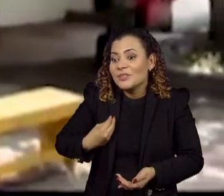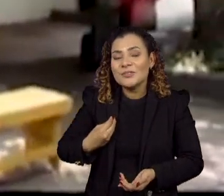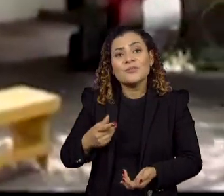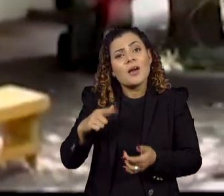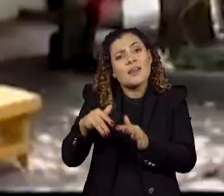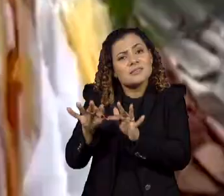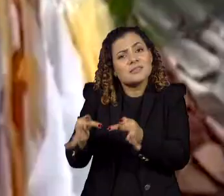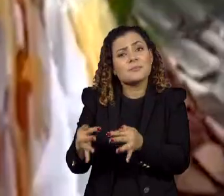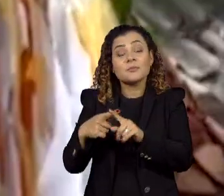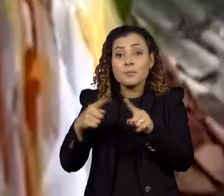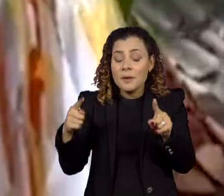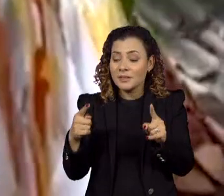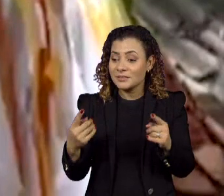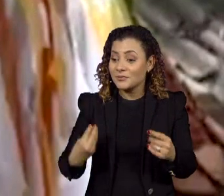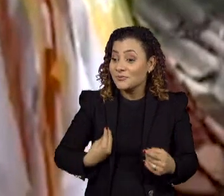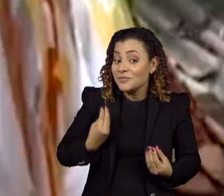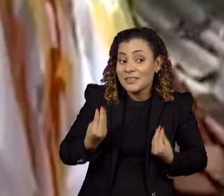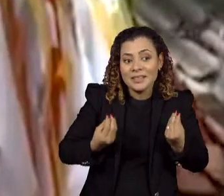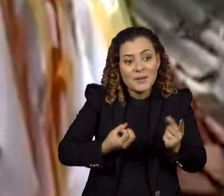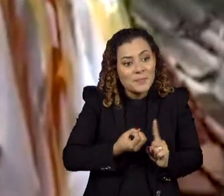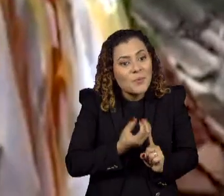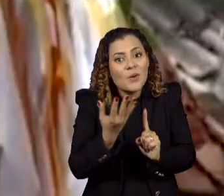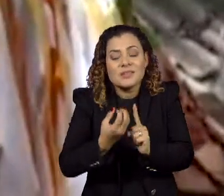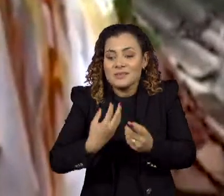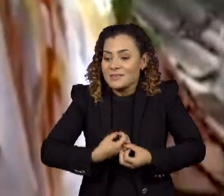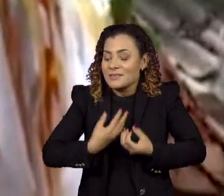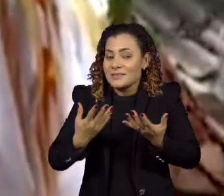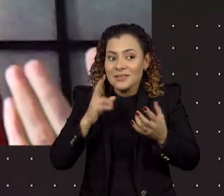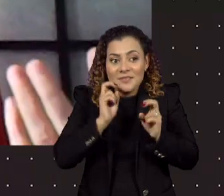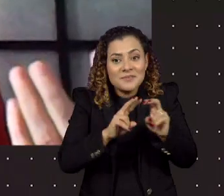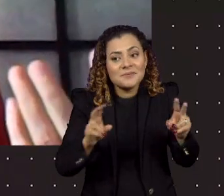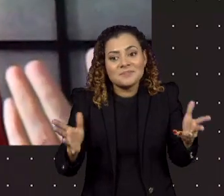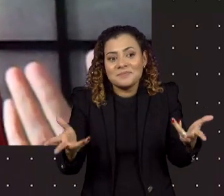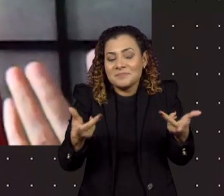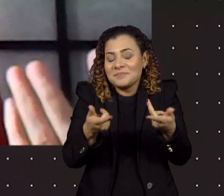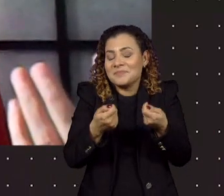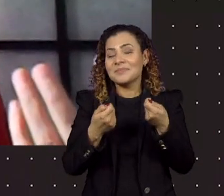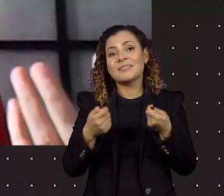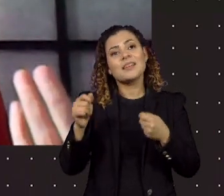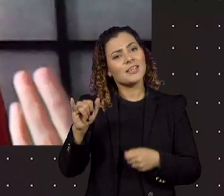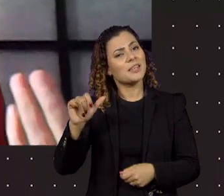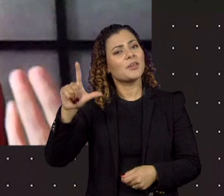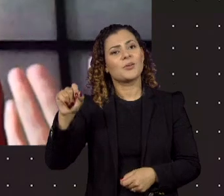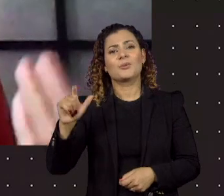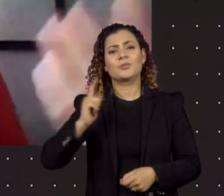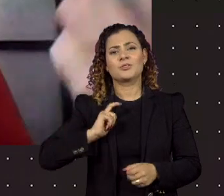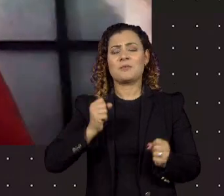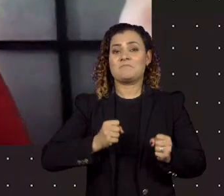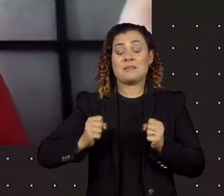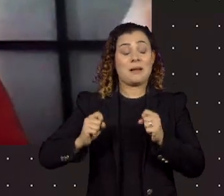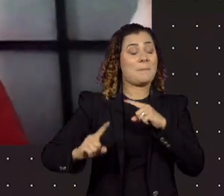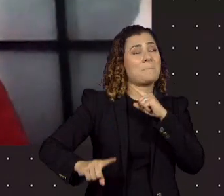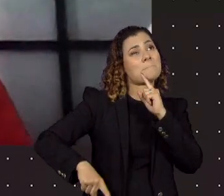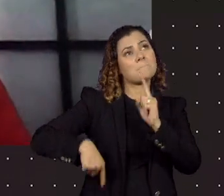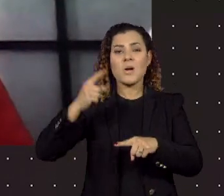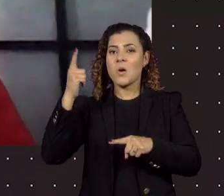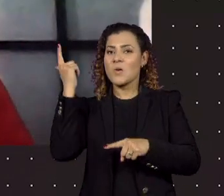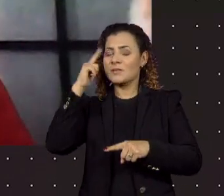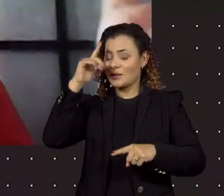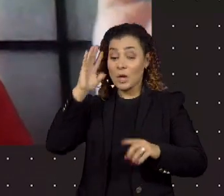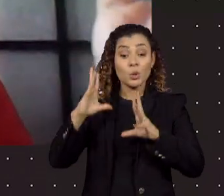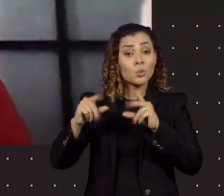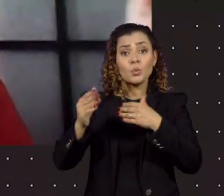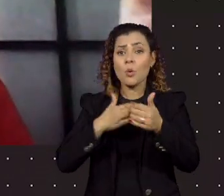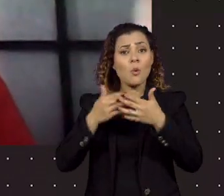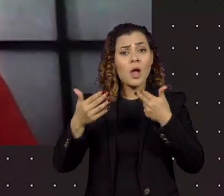emanava vida, poesia, sabe? O Ilo tinha essa potência de fazer tudo que ele tocava